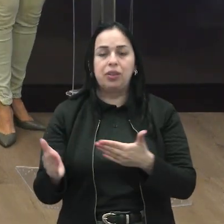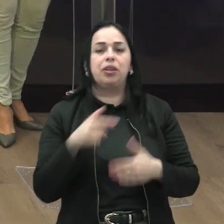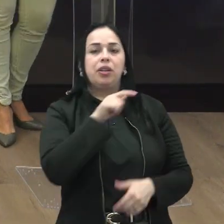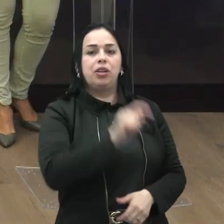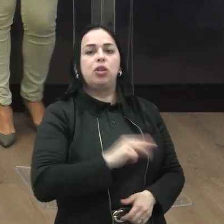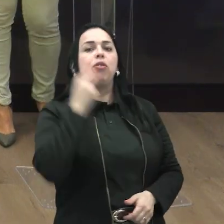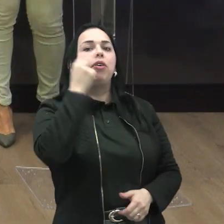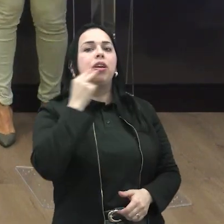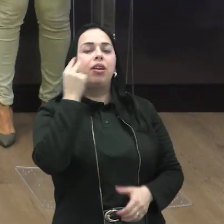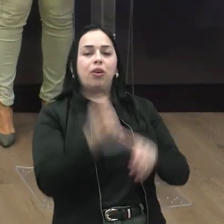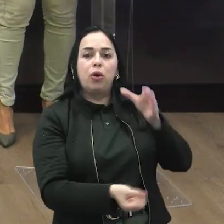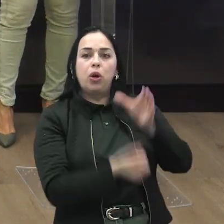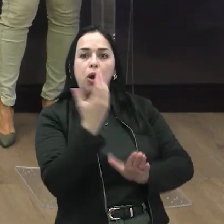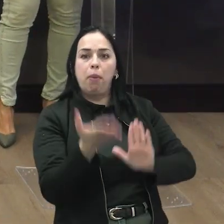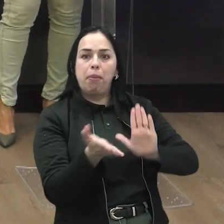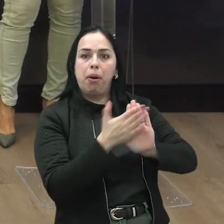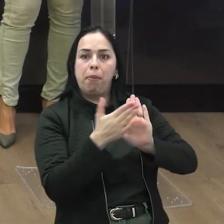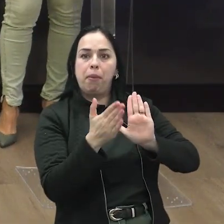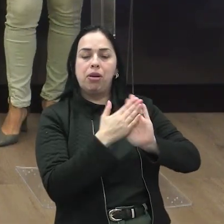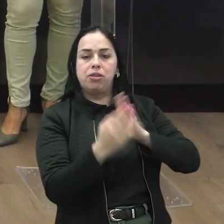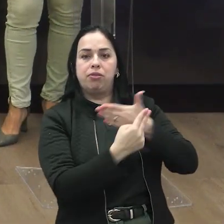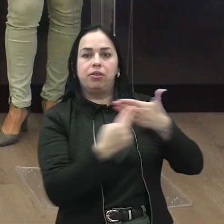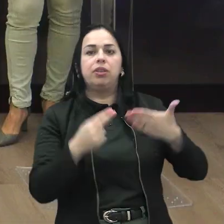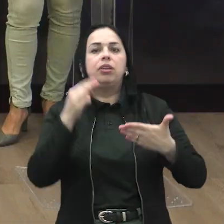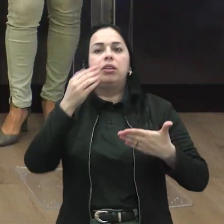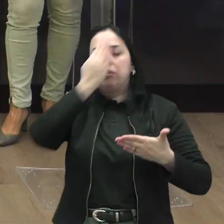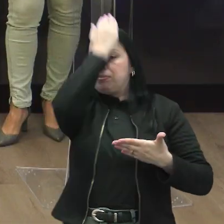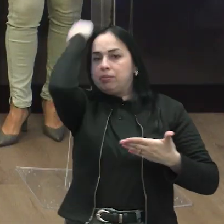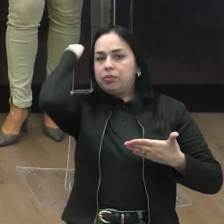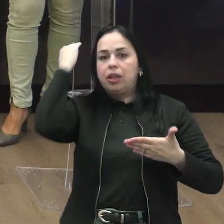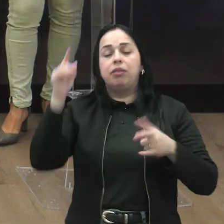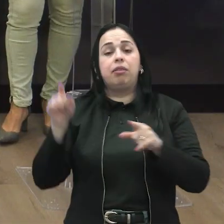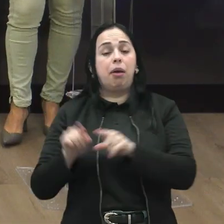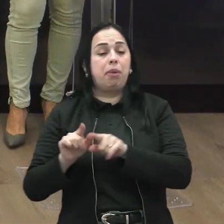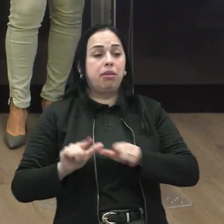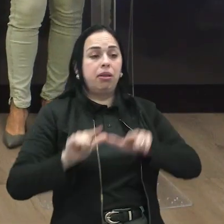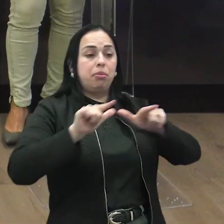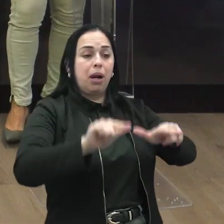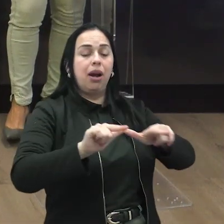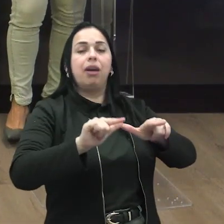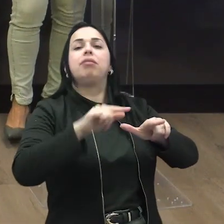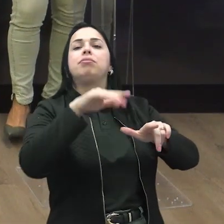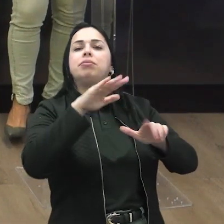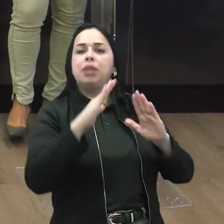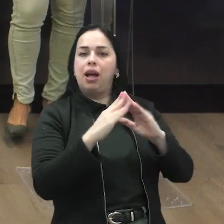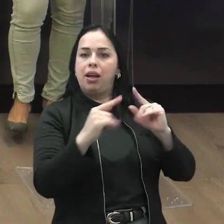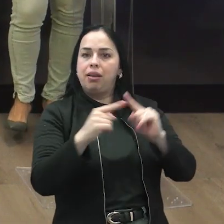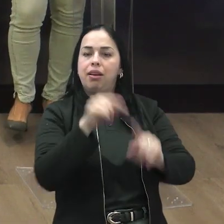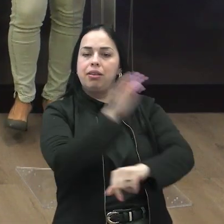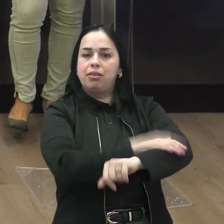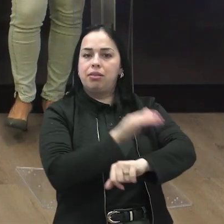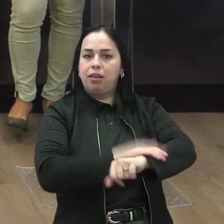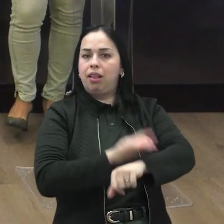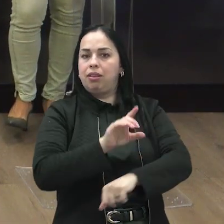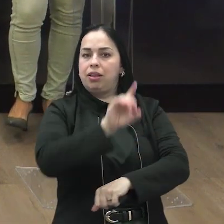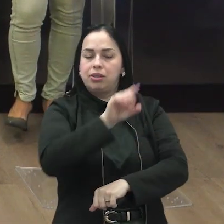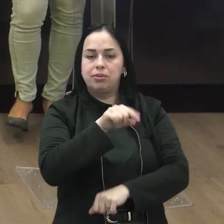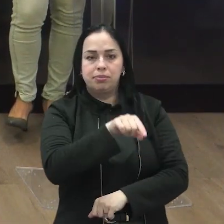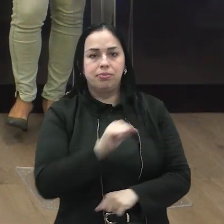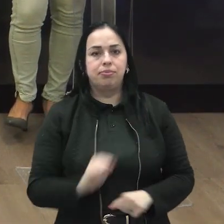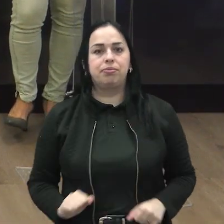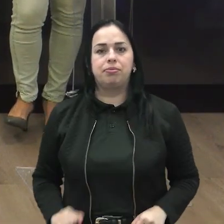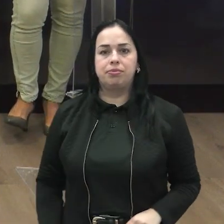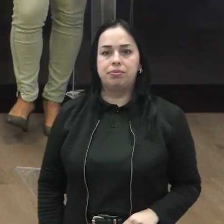homenagem realizada pelo vereador Cláudio Apolinário também concedeu à Igreja Assembleia de Deus a medalha